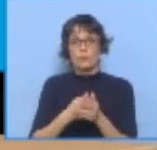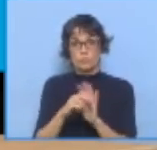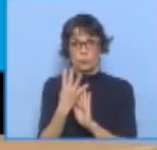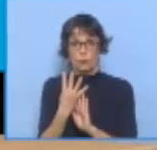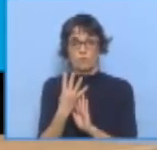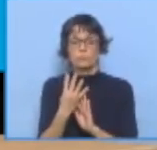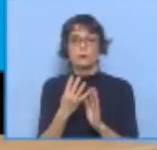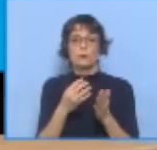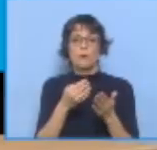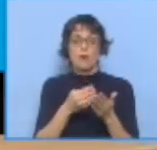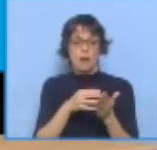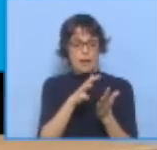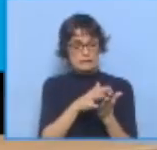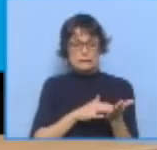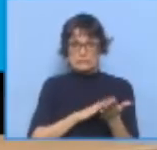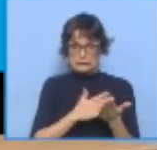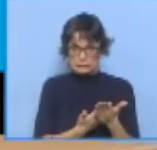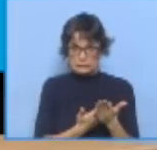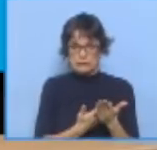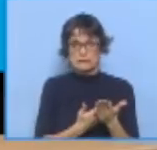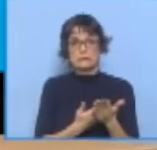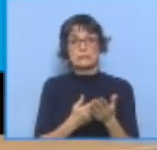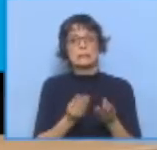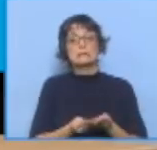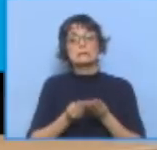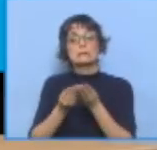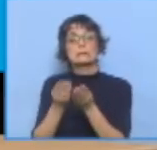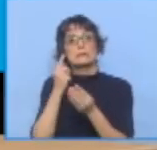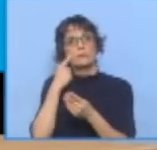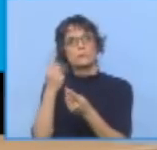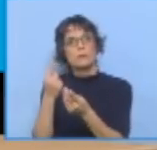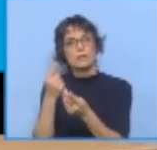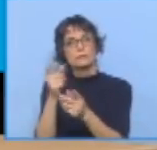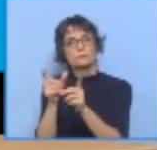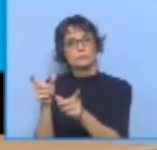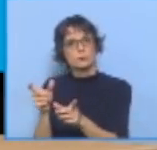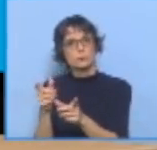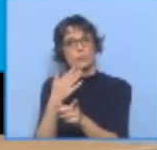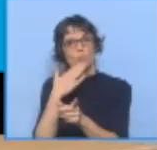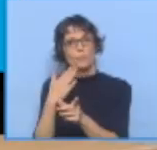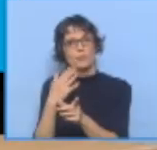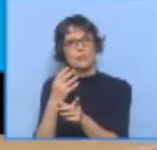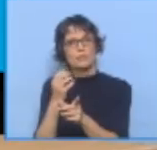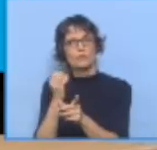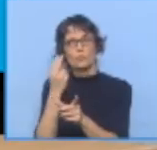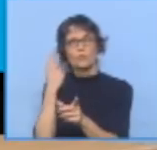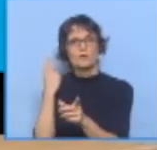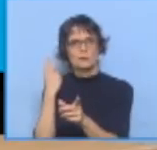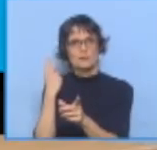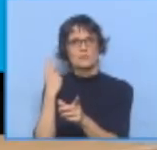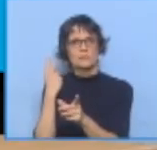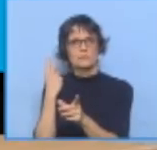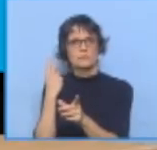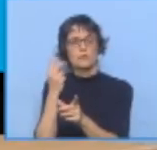encontrava e apresentá-la ao público, com um pedido, se calhar inédito, na história das traduções da Bíblia, que o